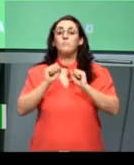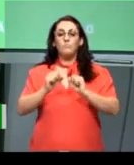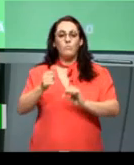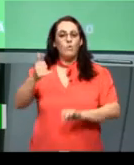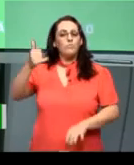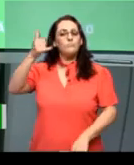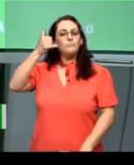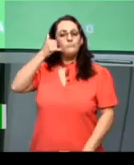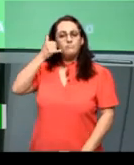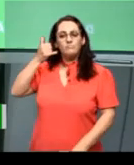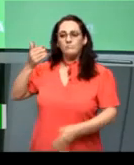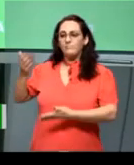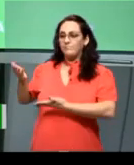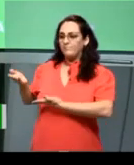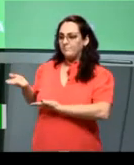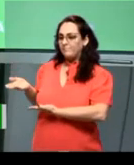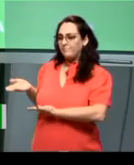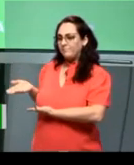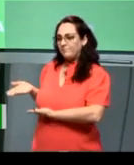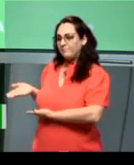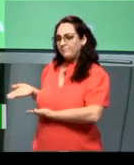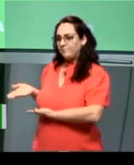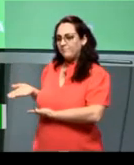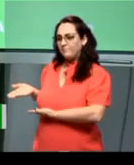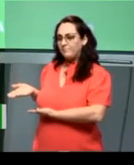nosso telefone fixo